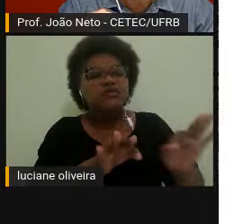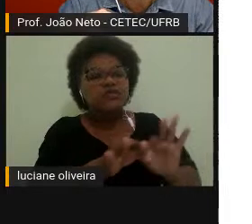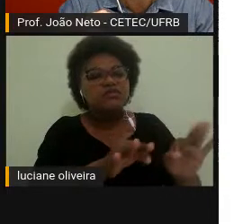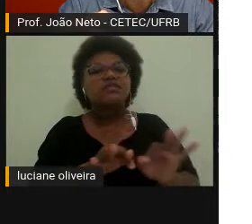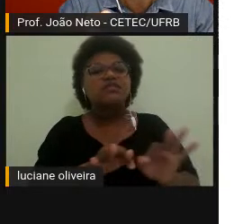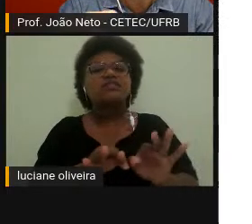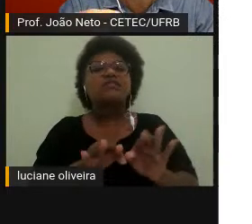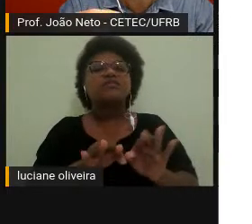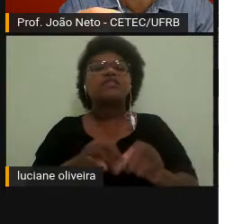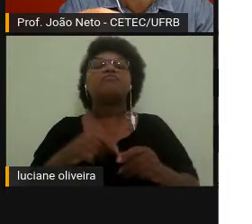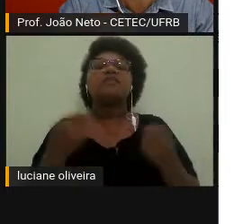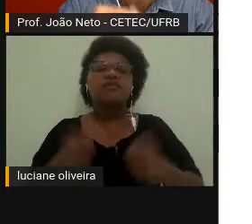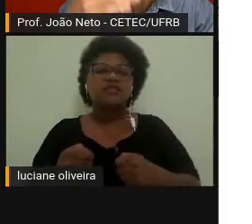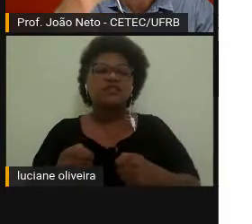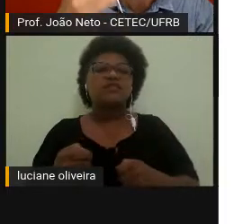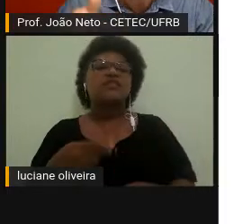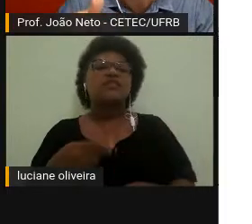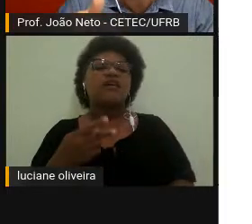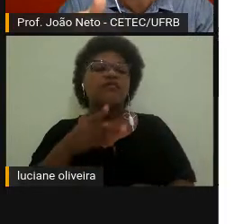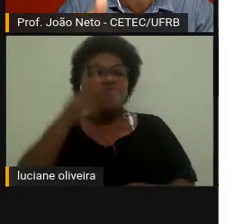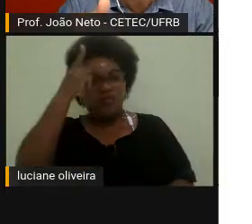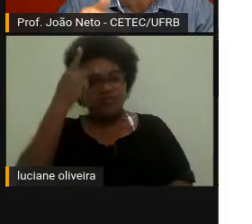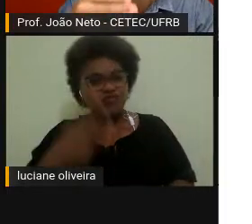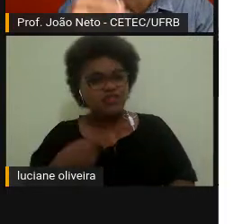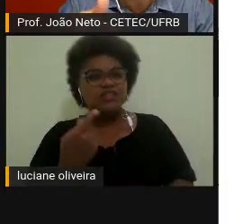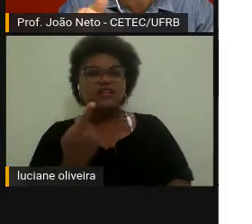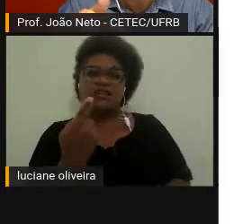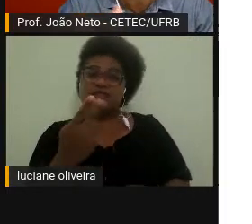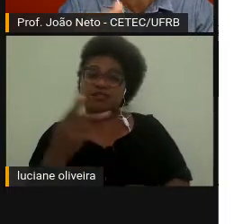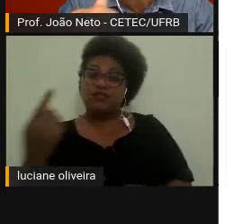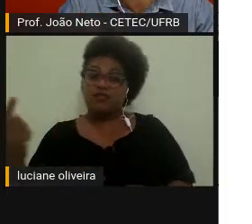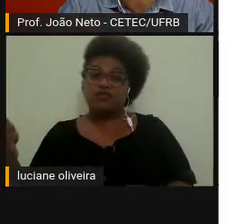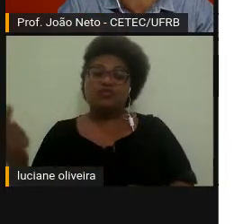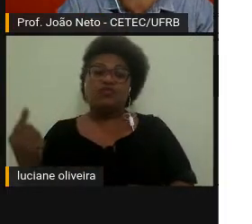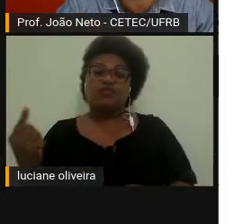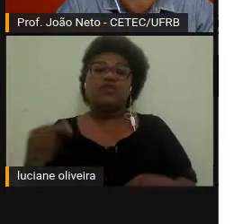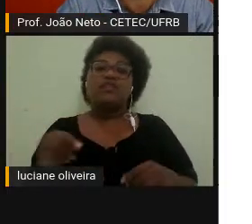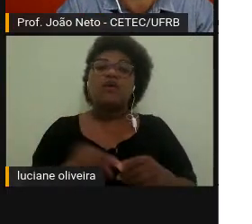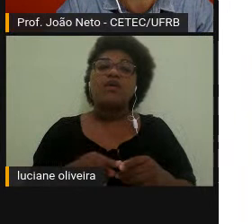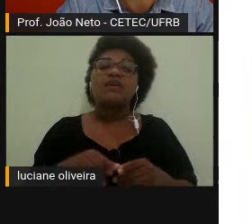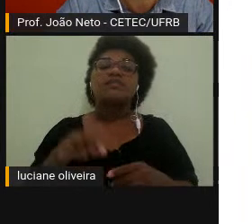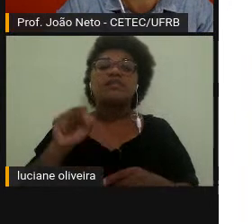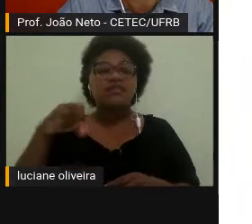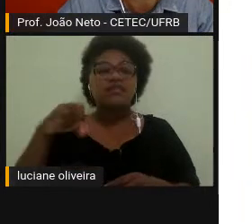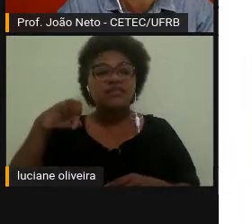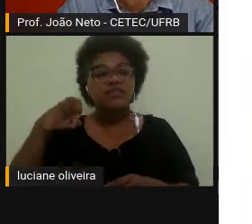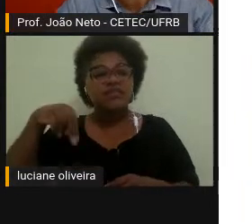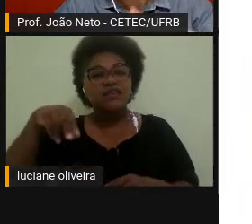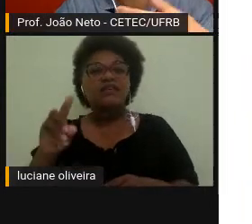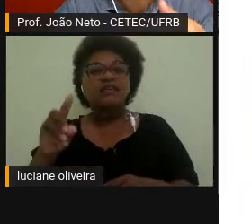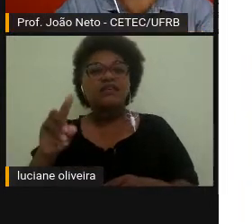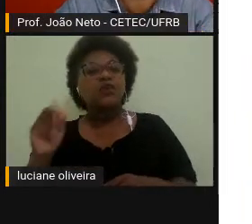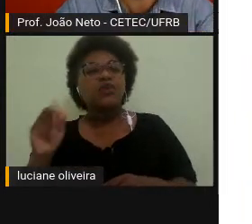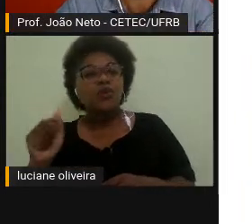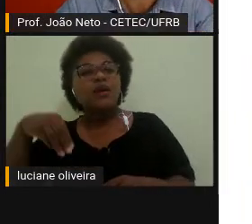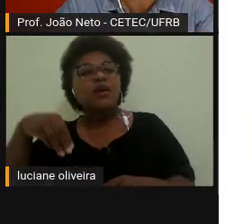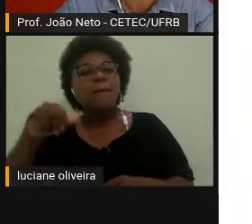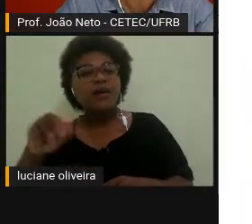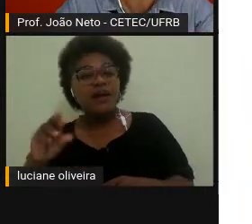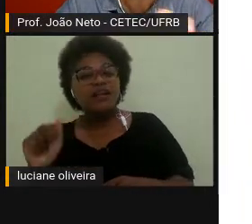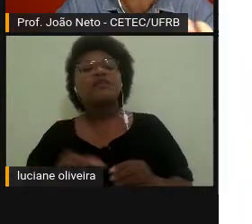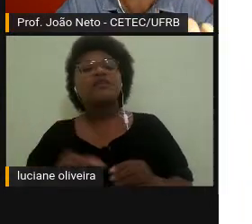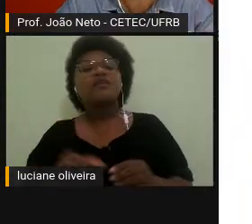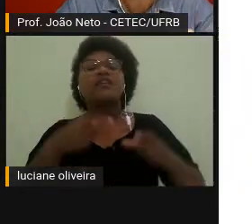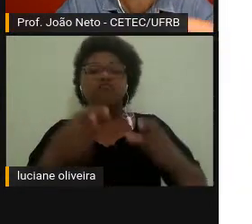interessante ver a Senadora Mara gabrilli nesse local nesse lugar defendendo os direitos das pessoas com deficiência temos o